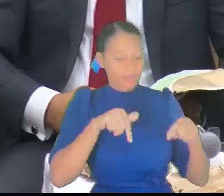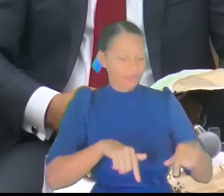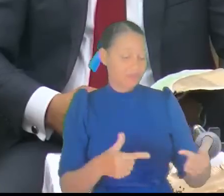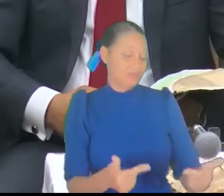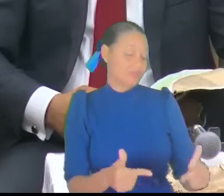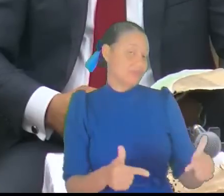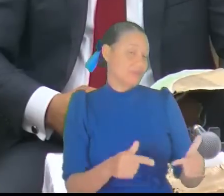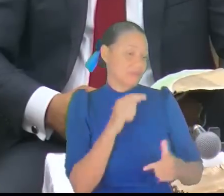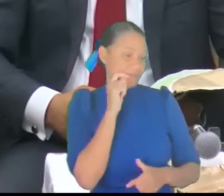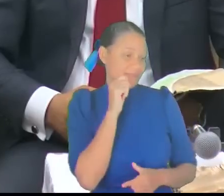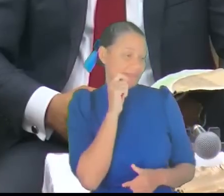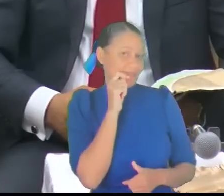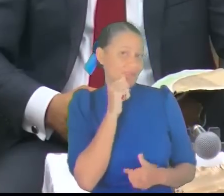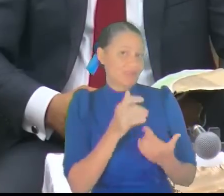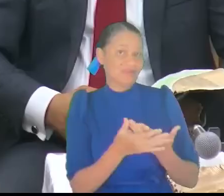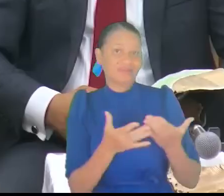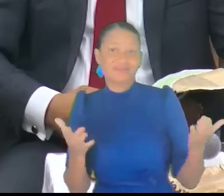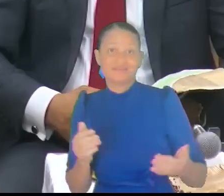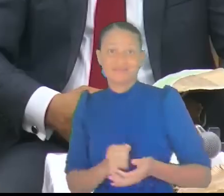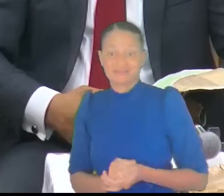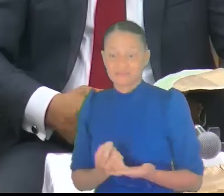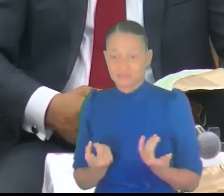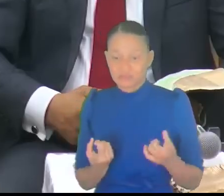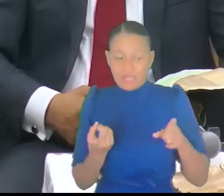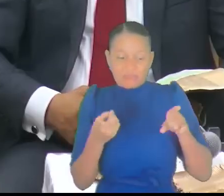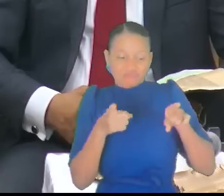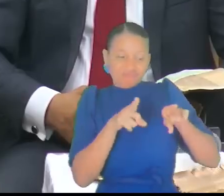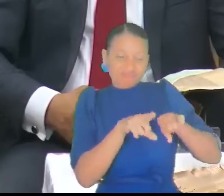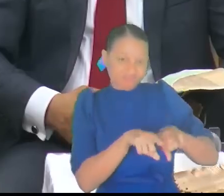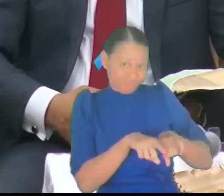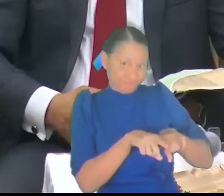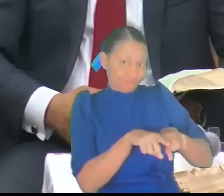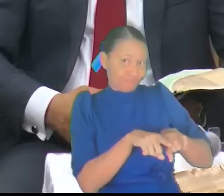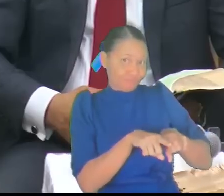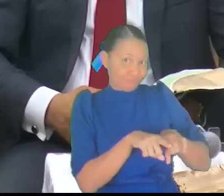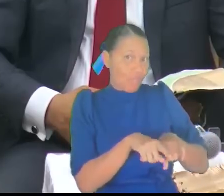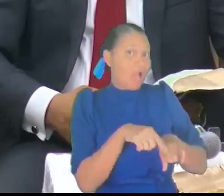a Deus. Amigado com a mulher do pai.